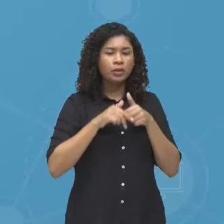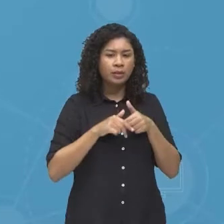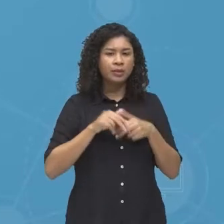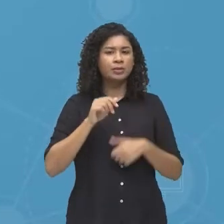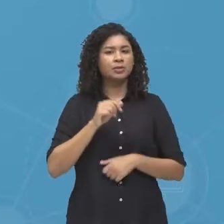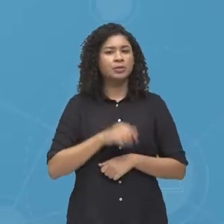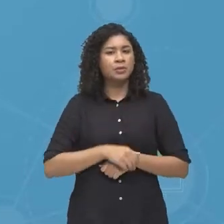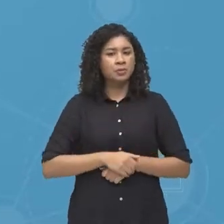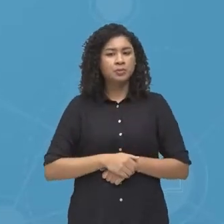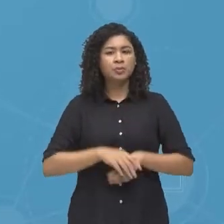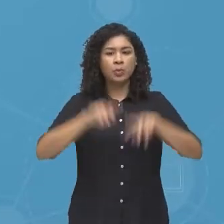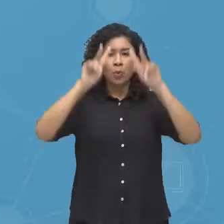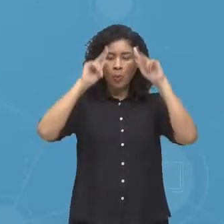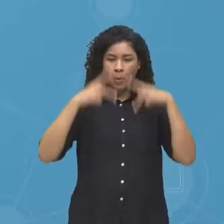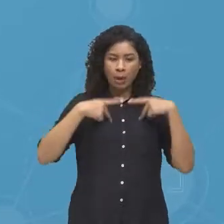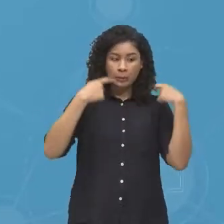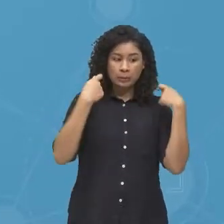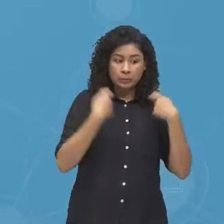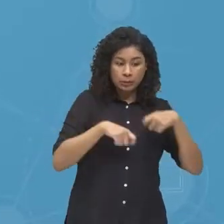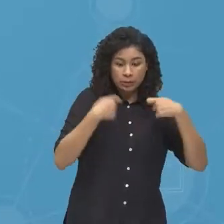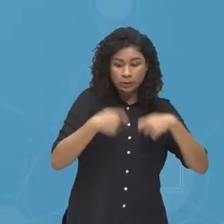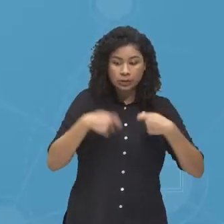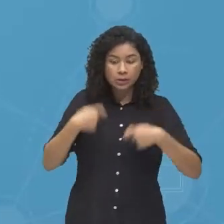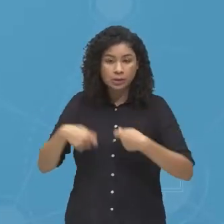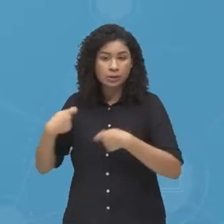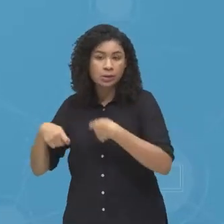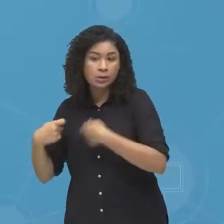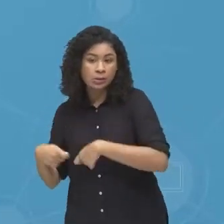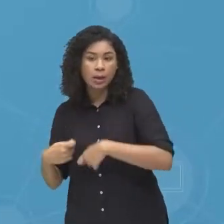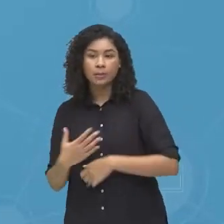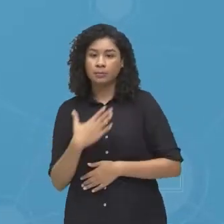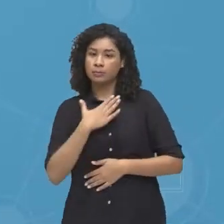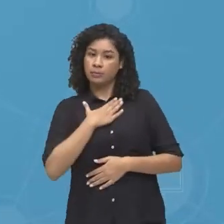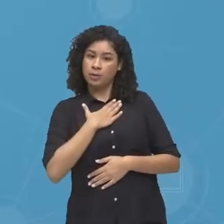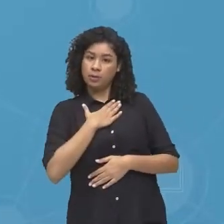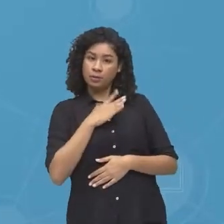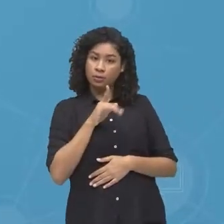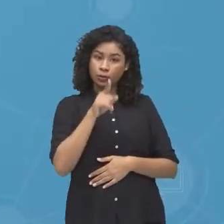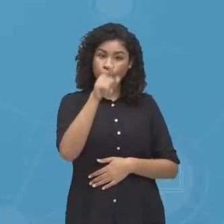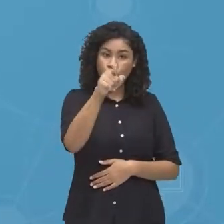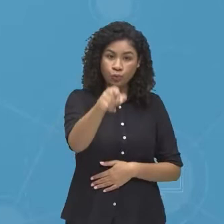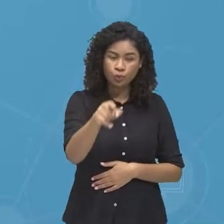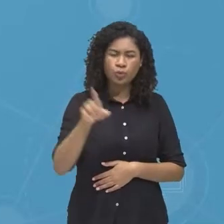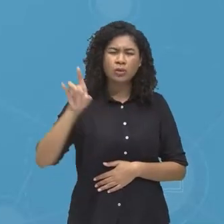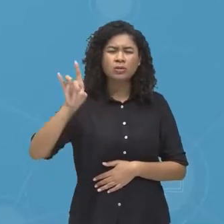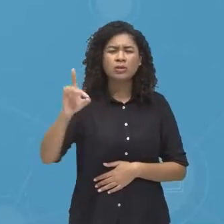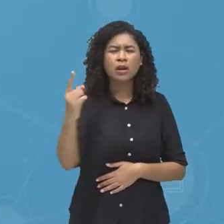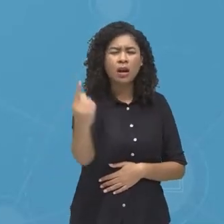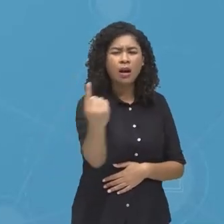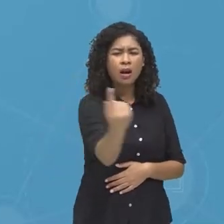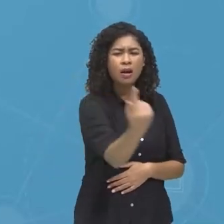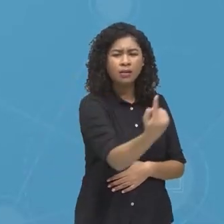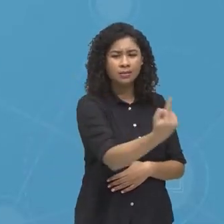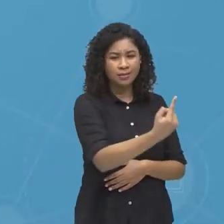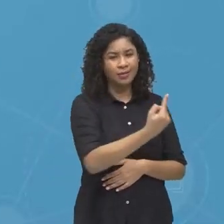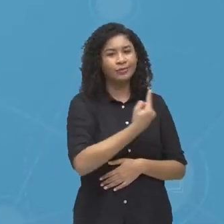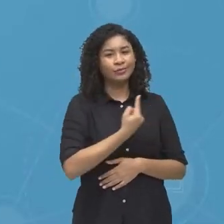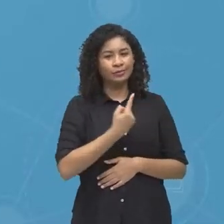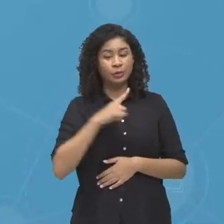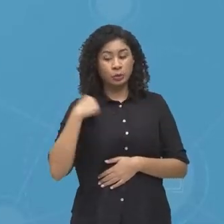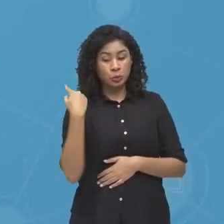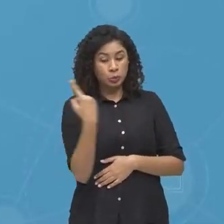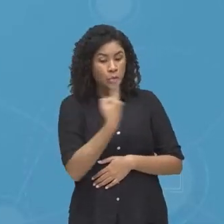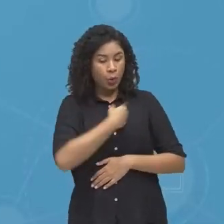as necessidades minhas, suas, de cada um de nós como seres